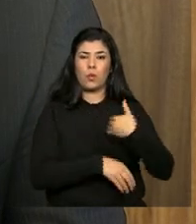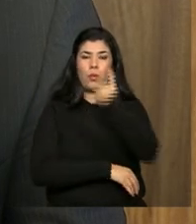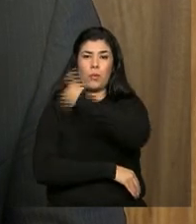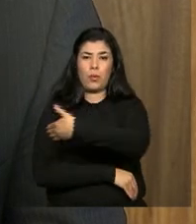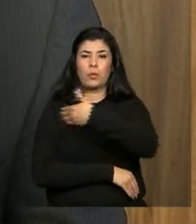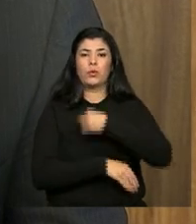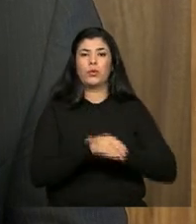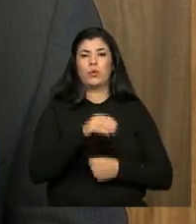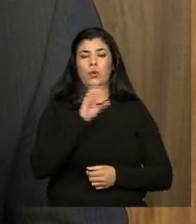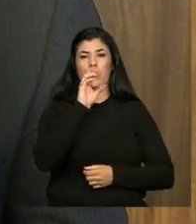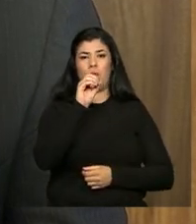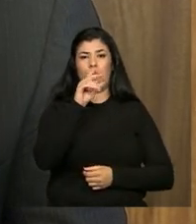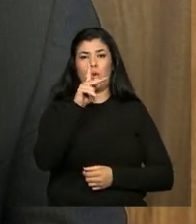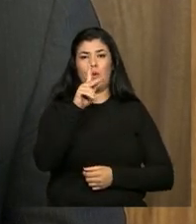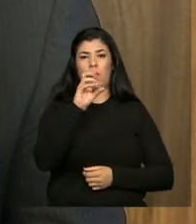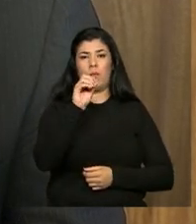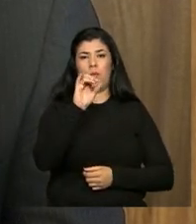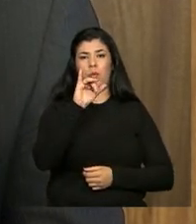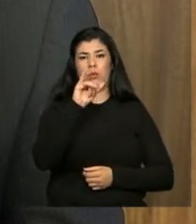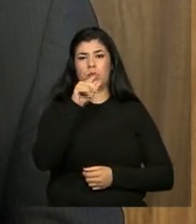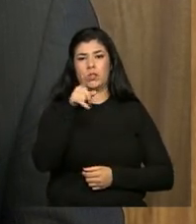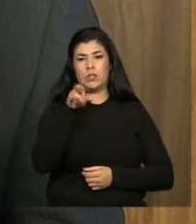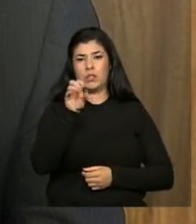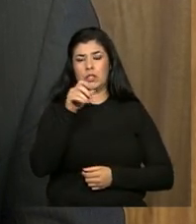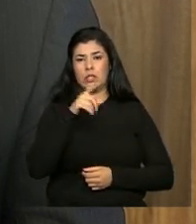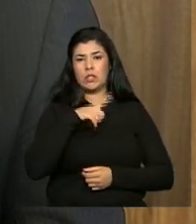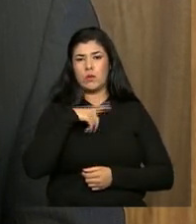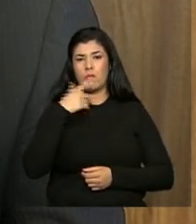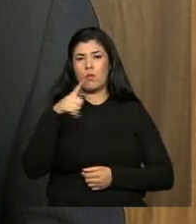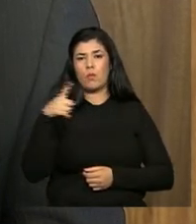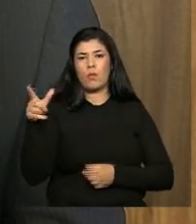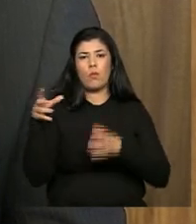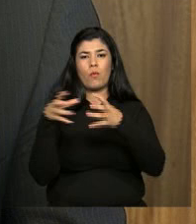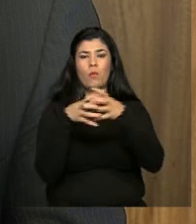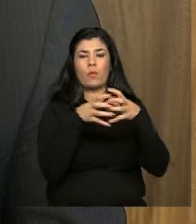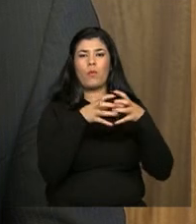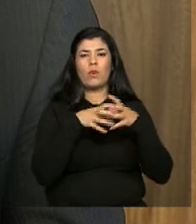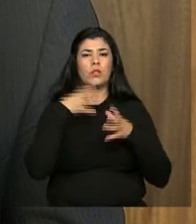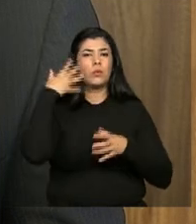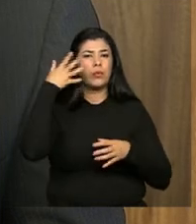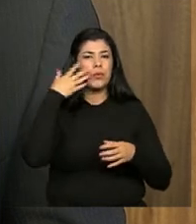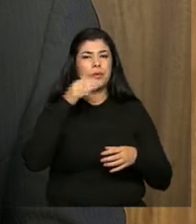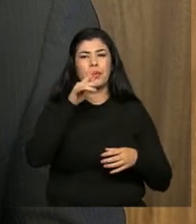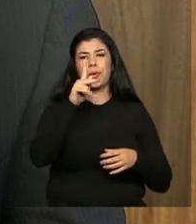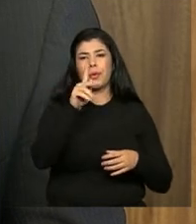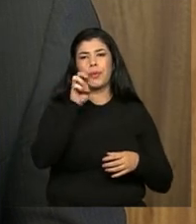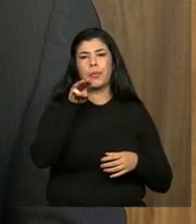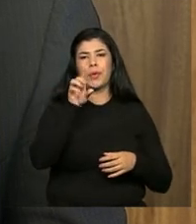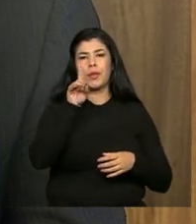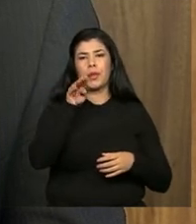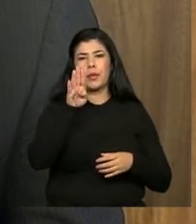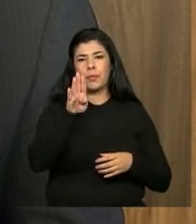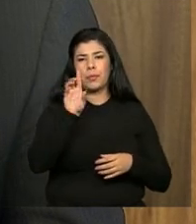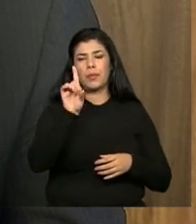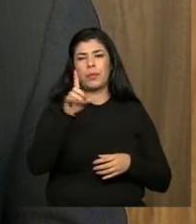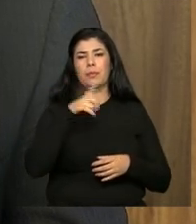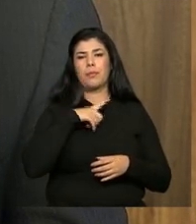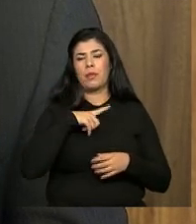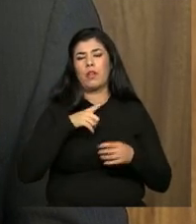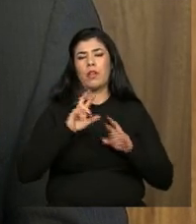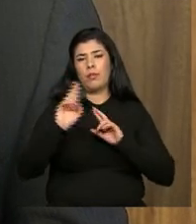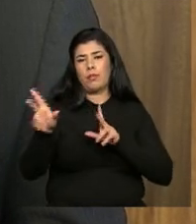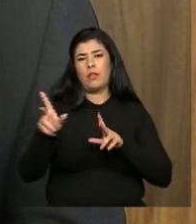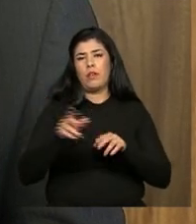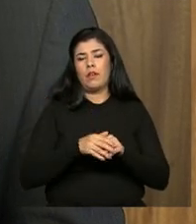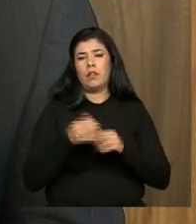que se preocupar agora a presidenta assumir inteiramente a sua responsabilidade para a coragem